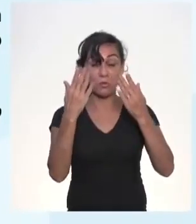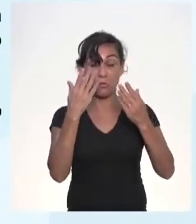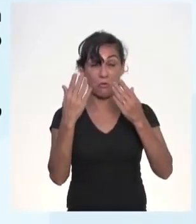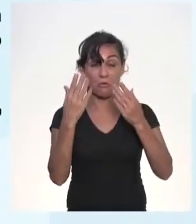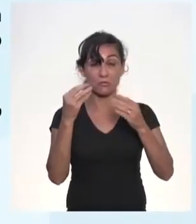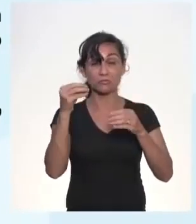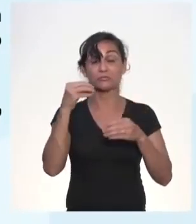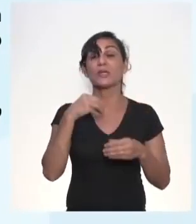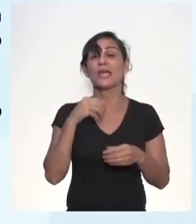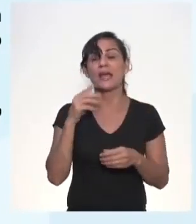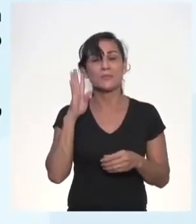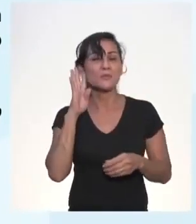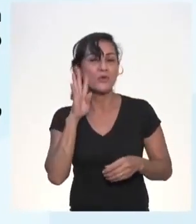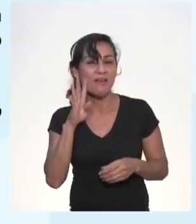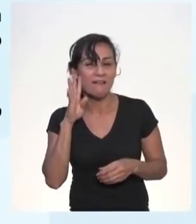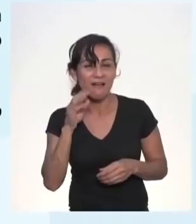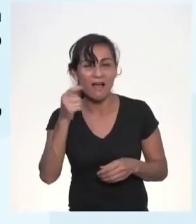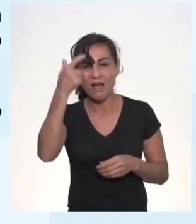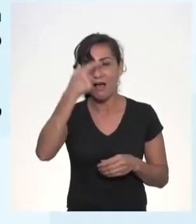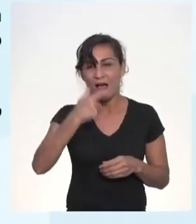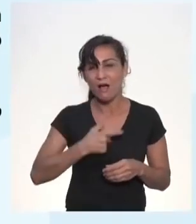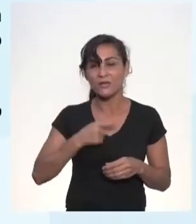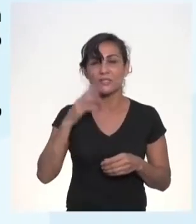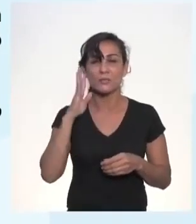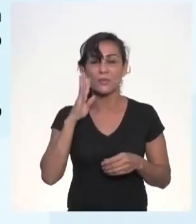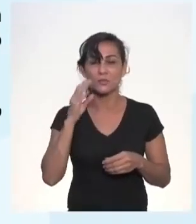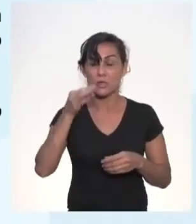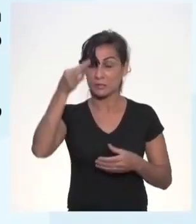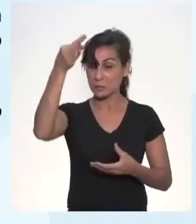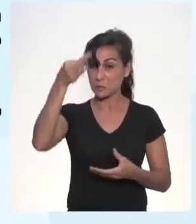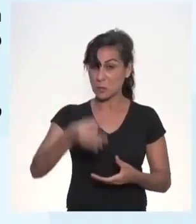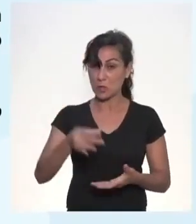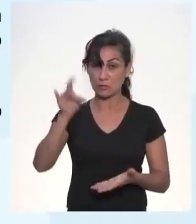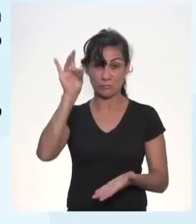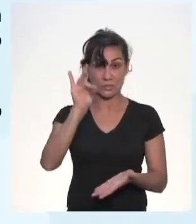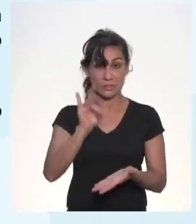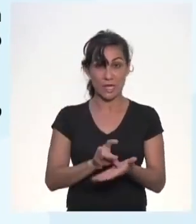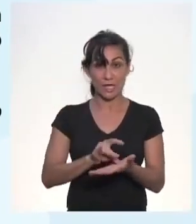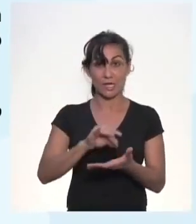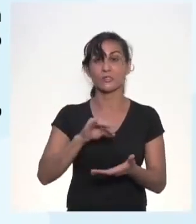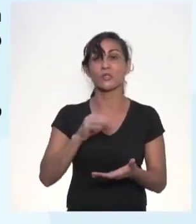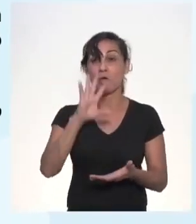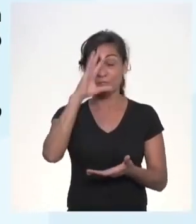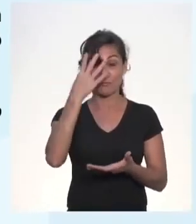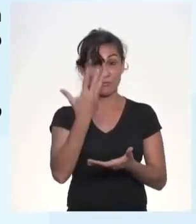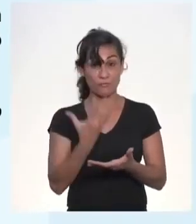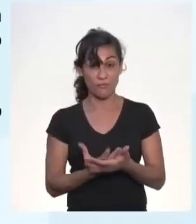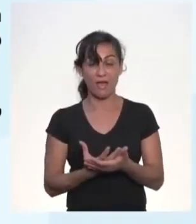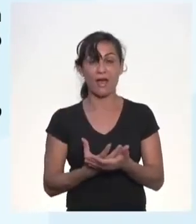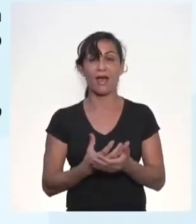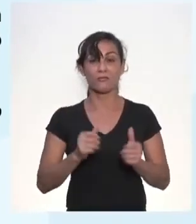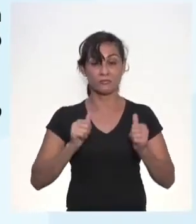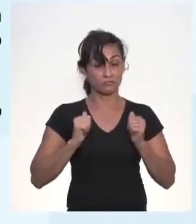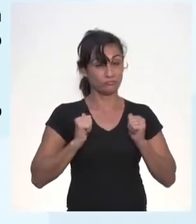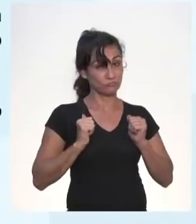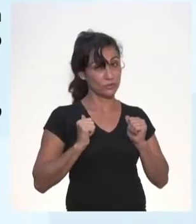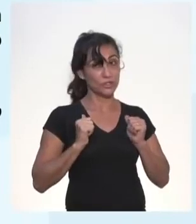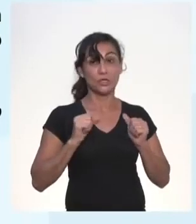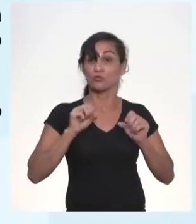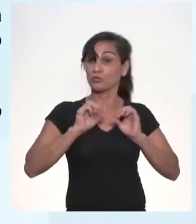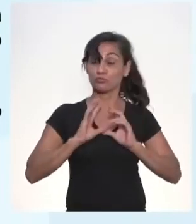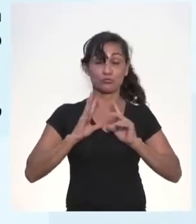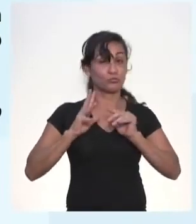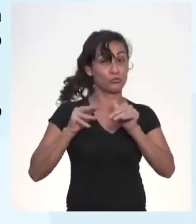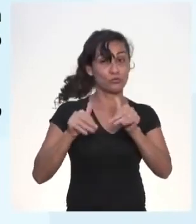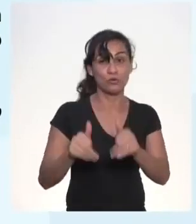Essa pessoa é legal, essa pessoa é decente, essa pessoa é honesta, essa pessoa é divertida, extrovertida, introvertido. Isso é tudo característica que a gente percebe mais